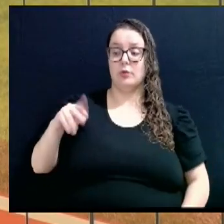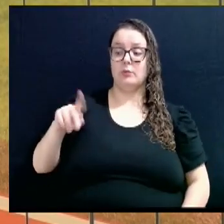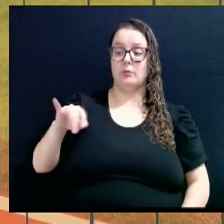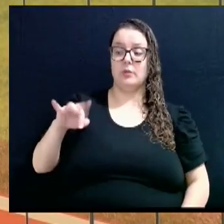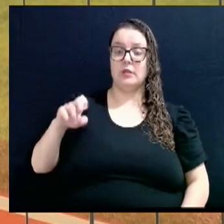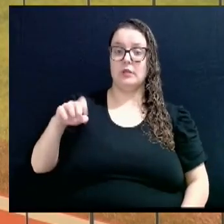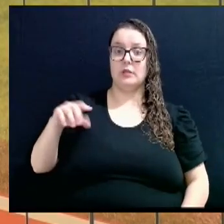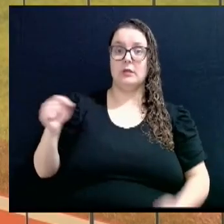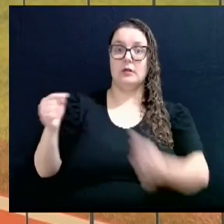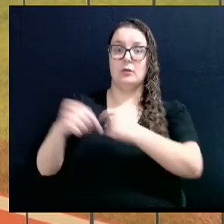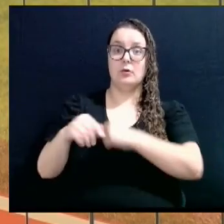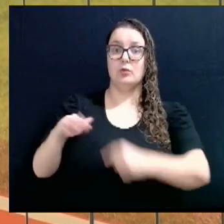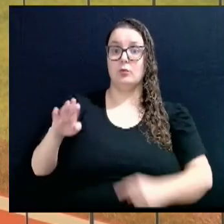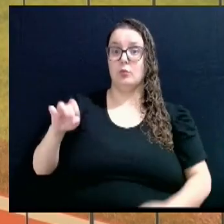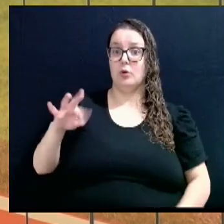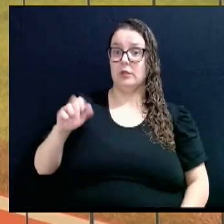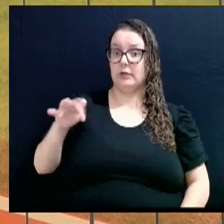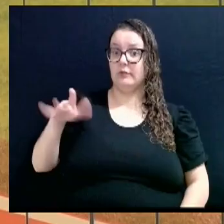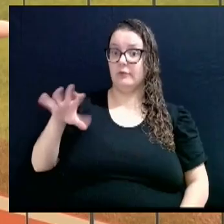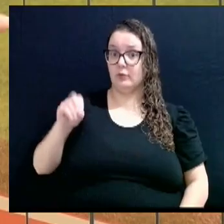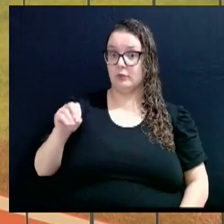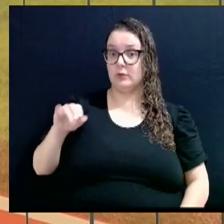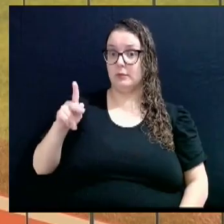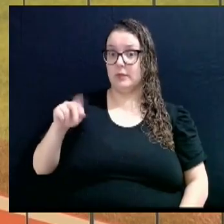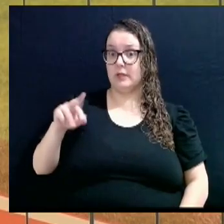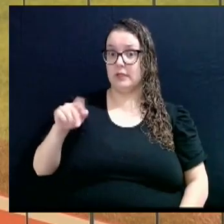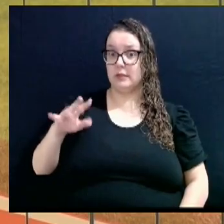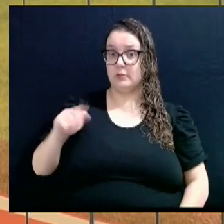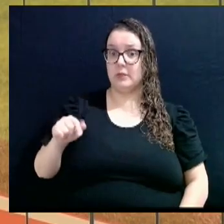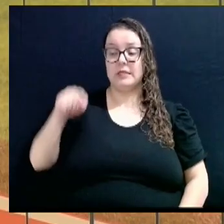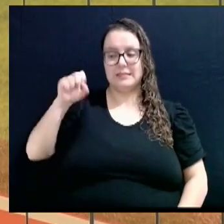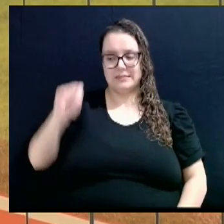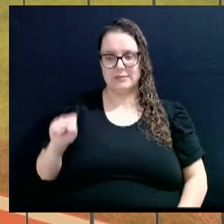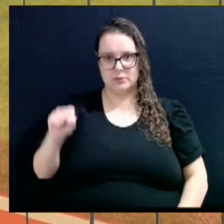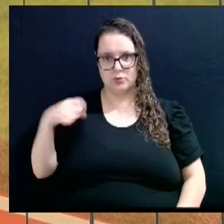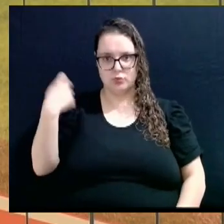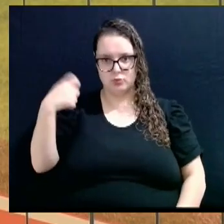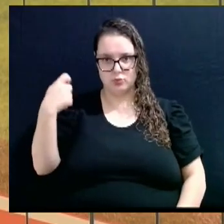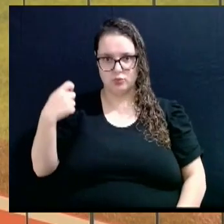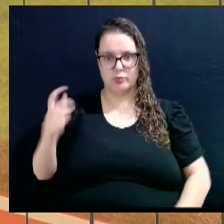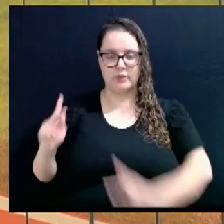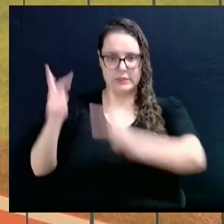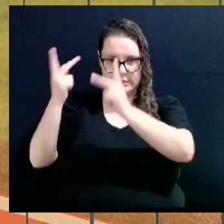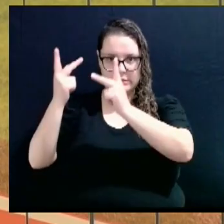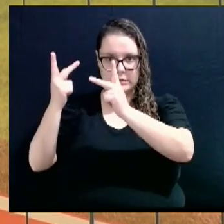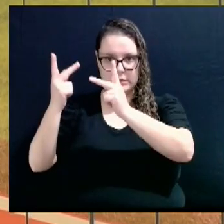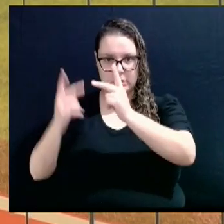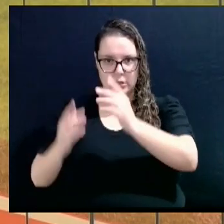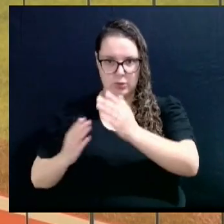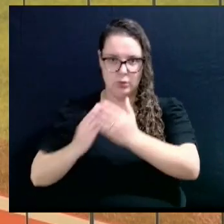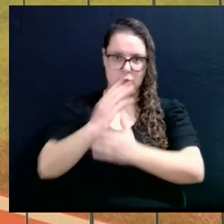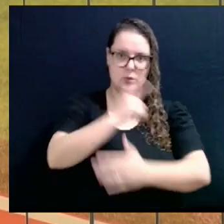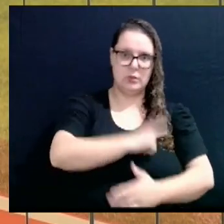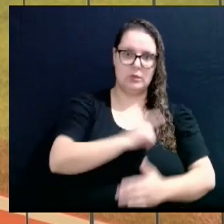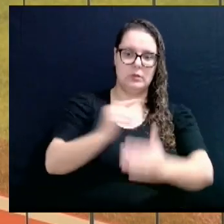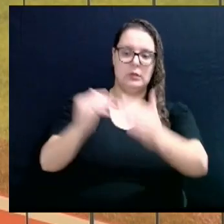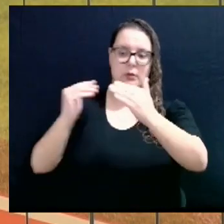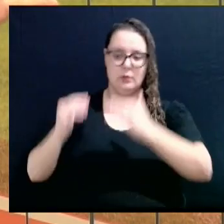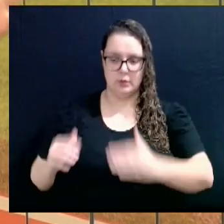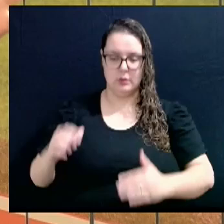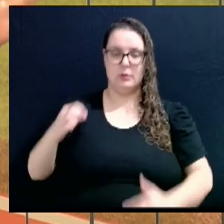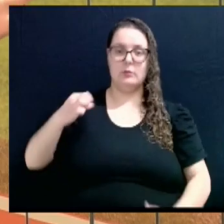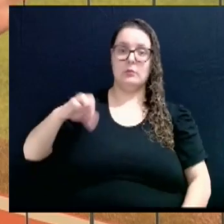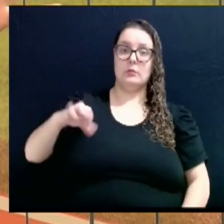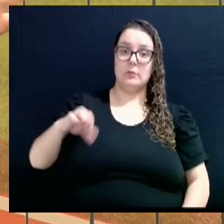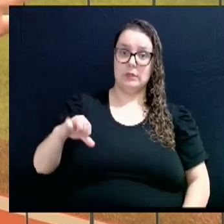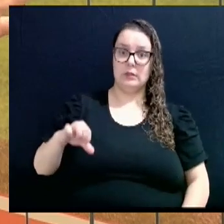Paraíba. Se a equipe do Rio Grande do Sul vencer, ultrapassa o Bugre e joga a equipe para a 9ª colocação, mas